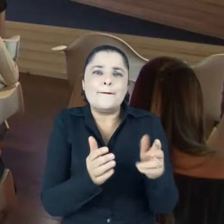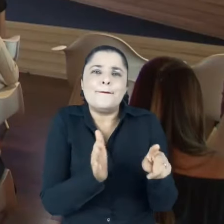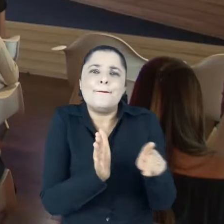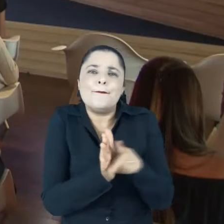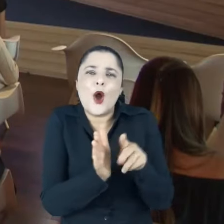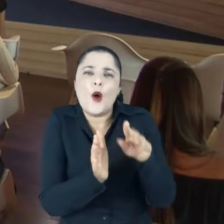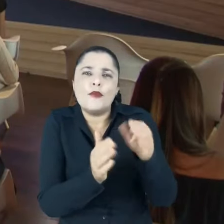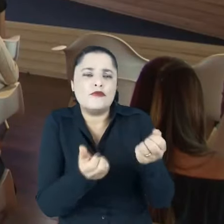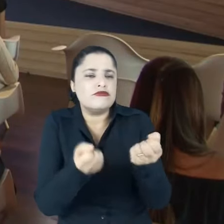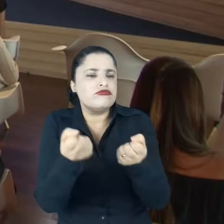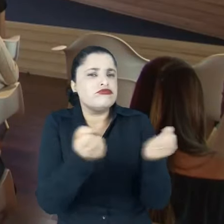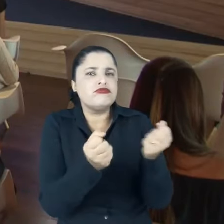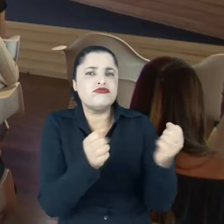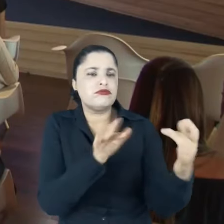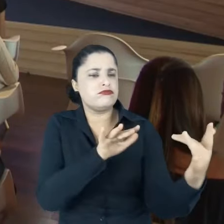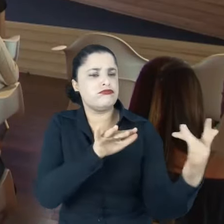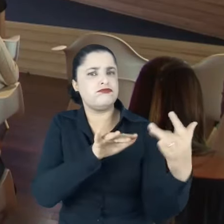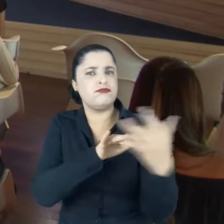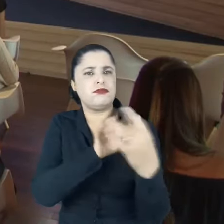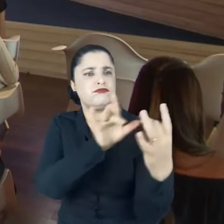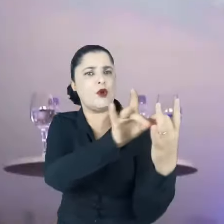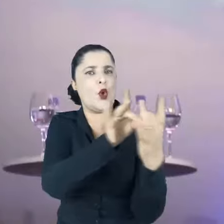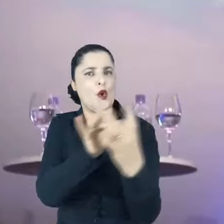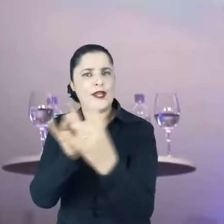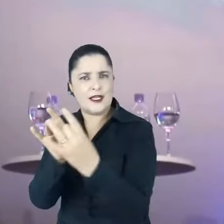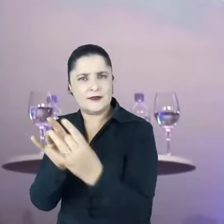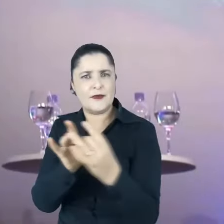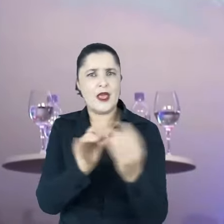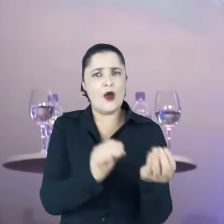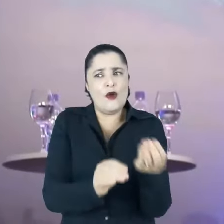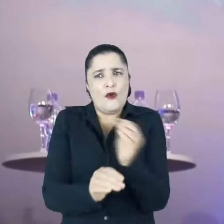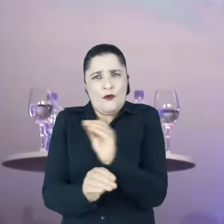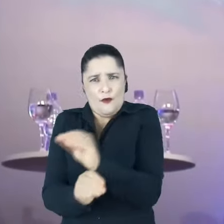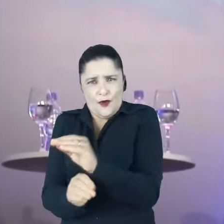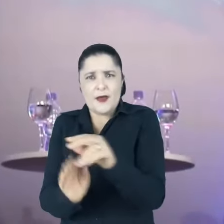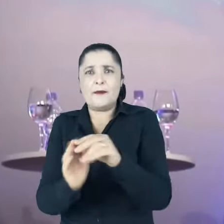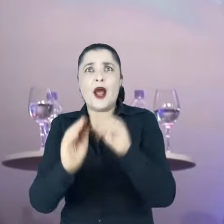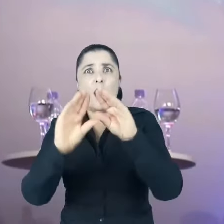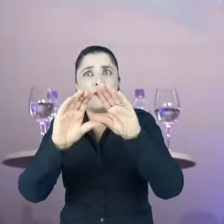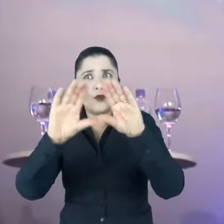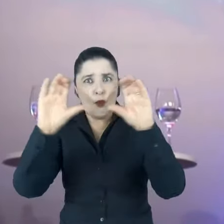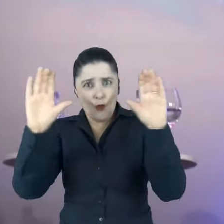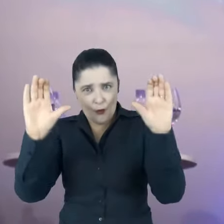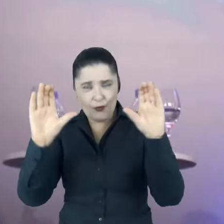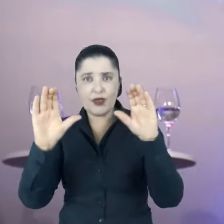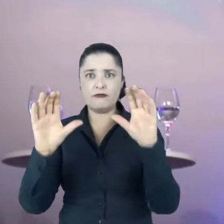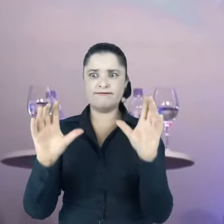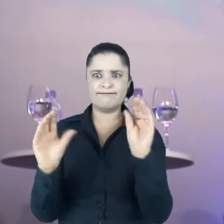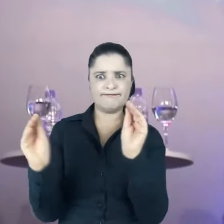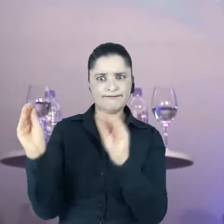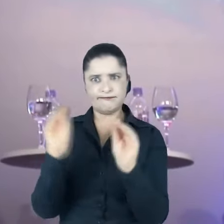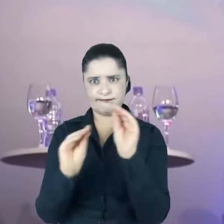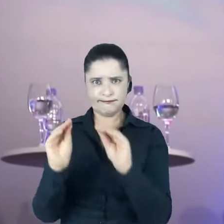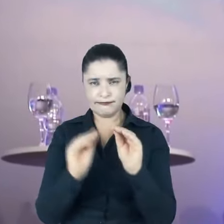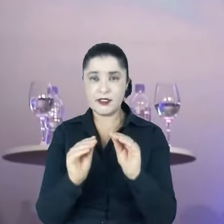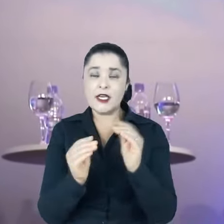Antes esses dados iam para um mainframe, hoje vai para a nuvem. E isso nos dá uma infinidade de possibilidades